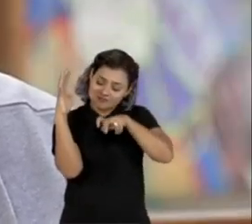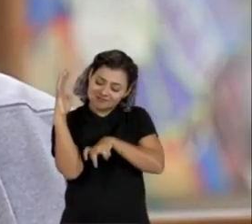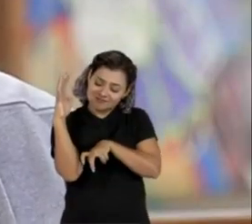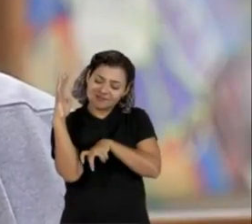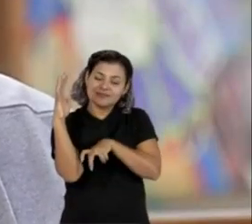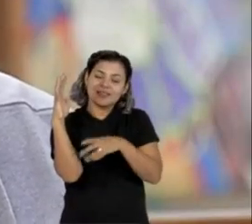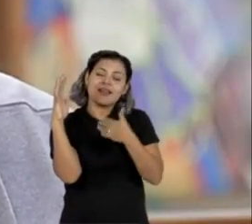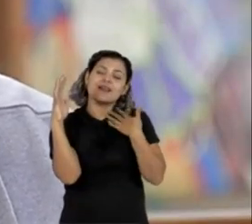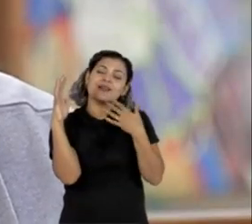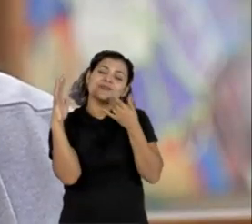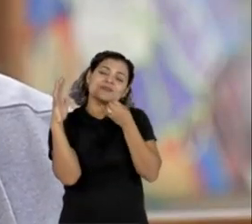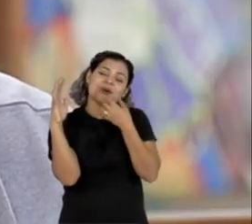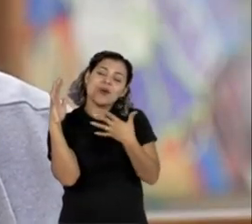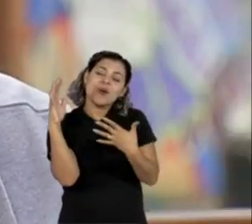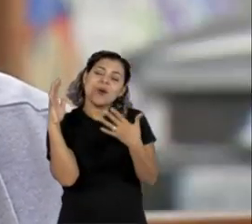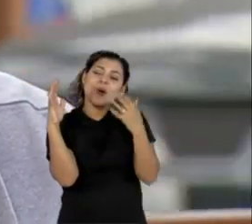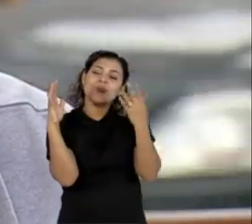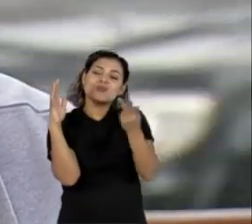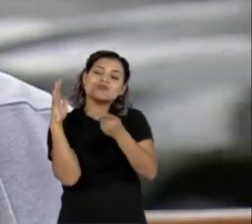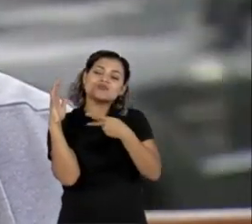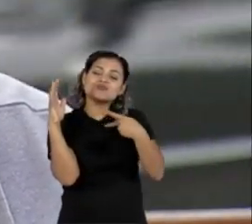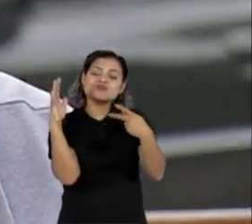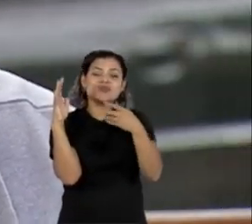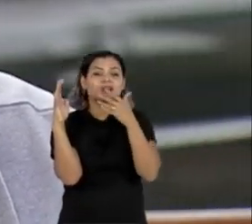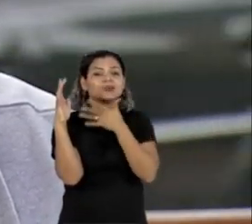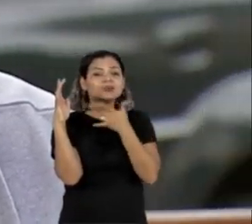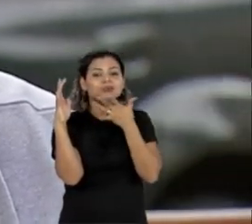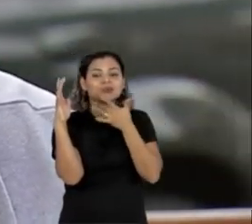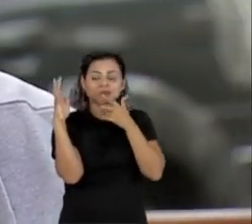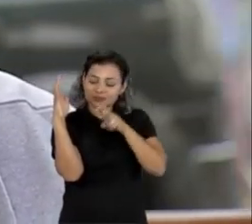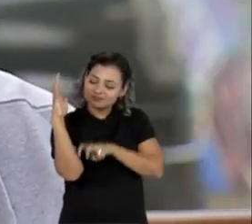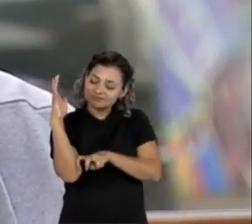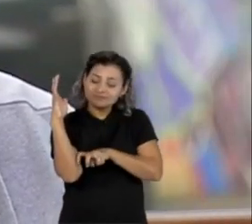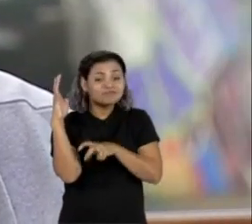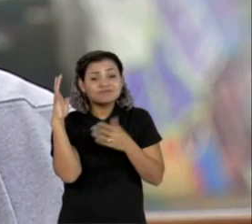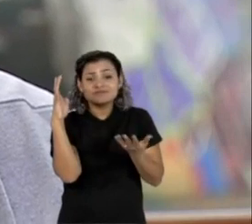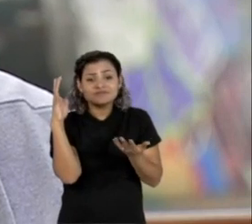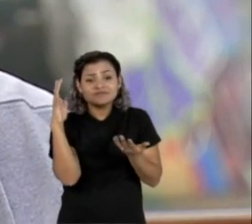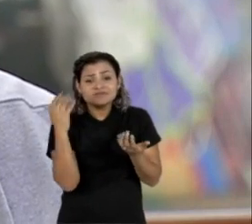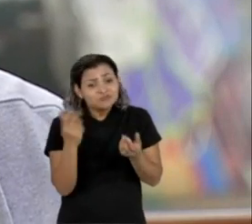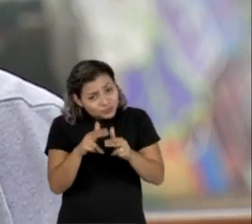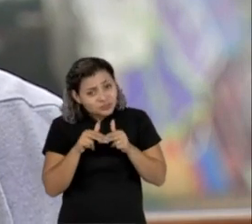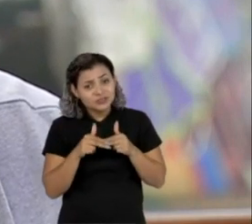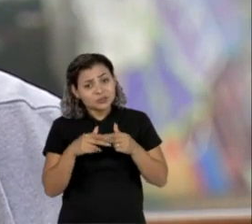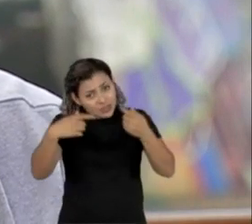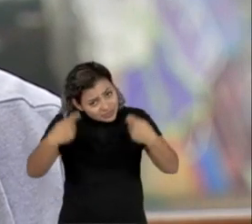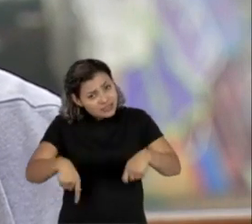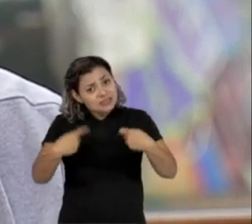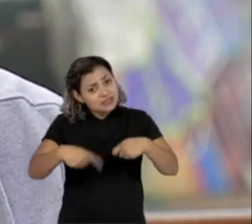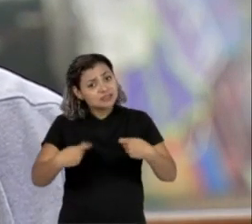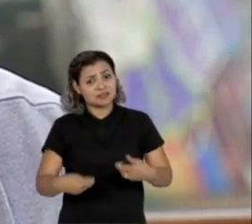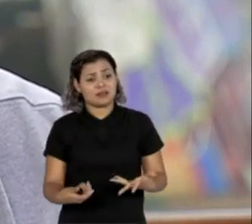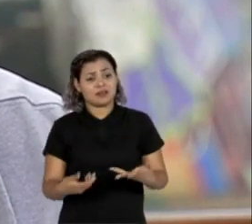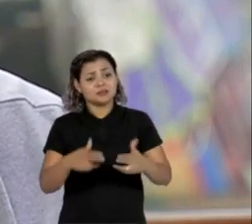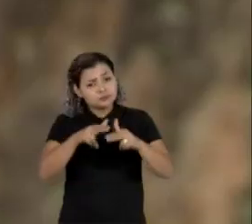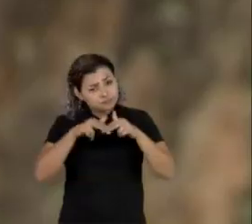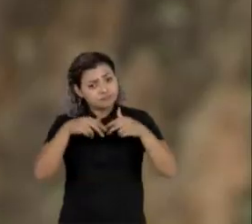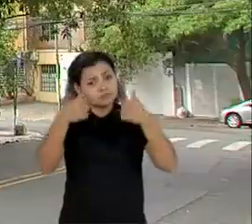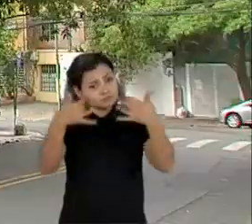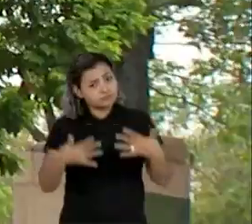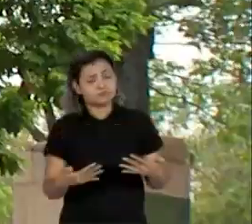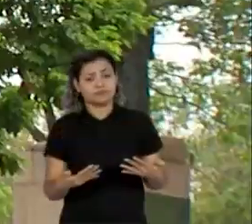fica mais fresquinho, né? O ar fica melhor, então não precisa nem explicar a necessidade, né, delas terem